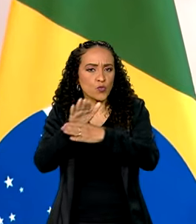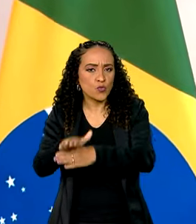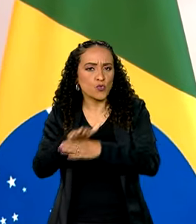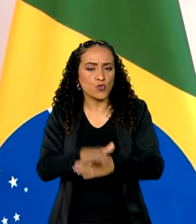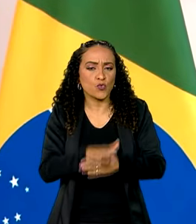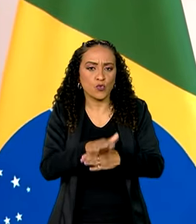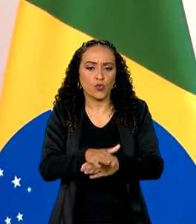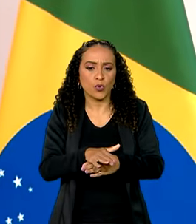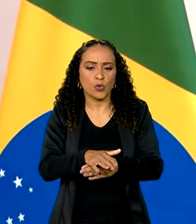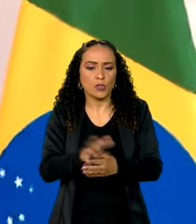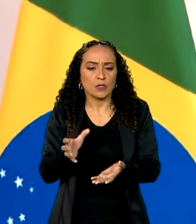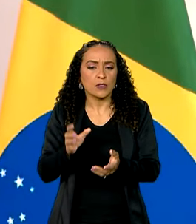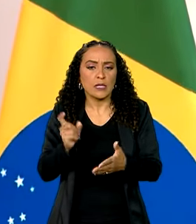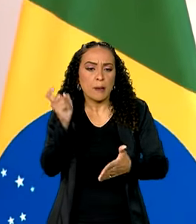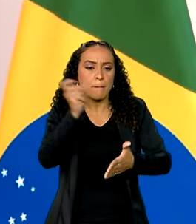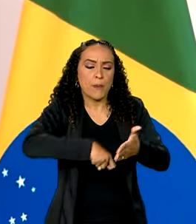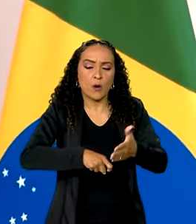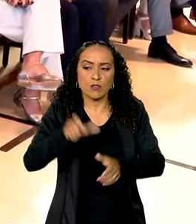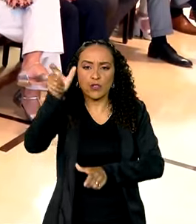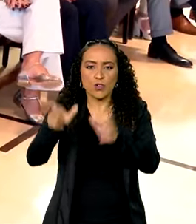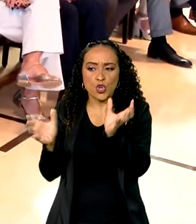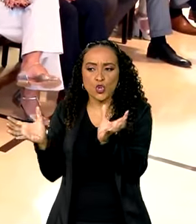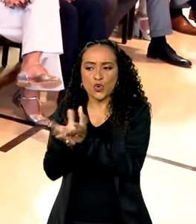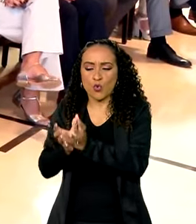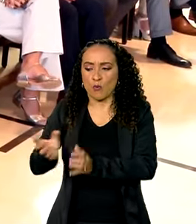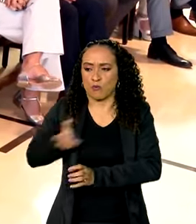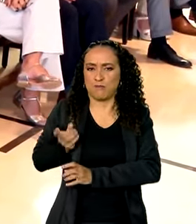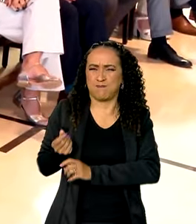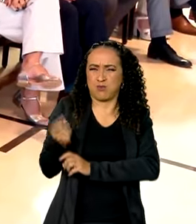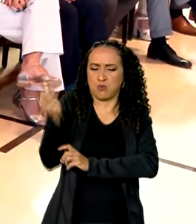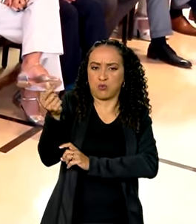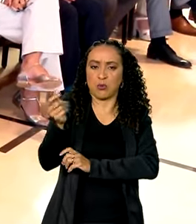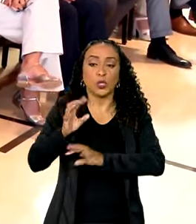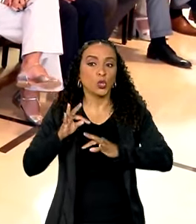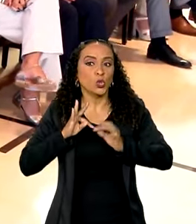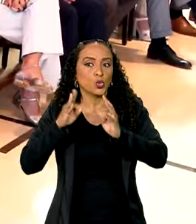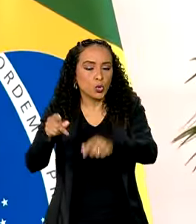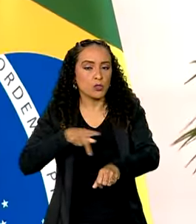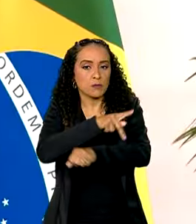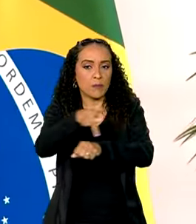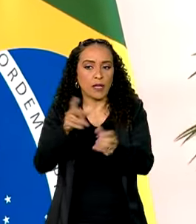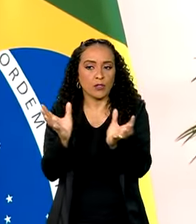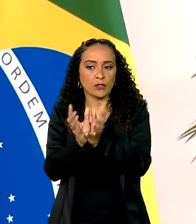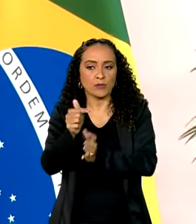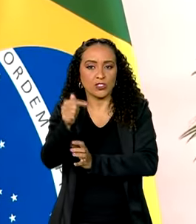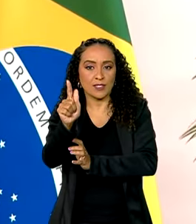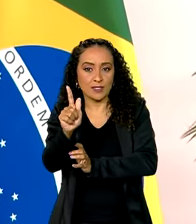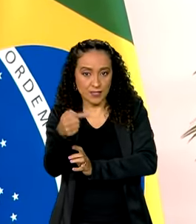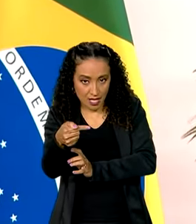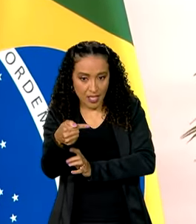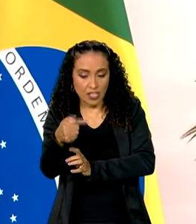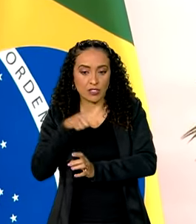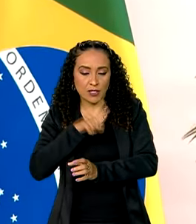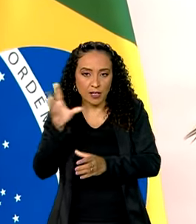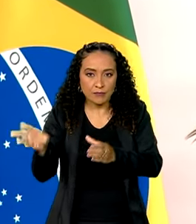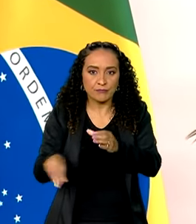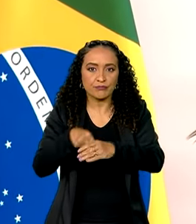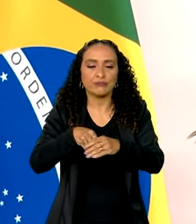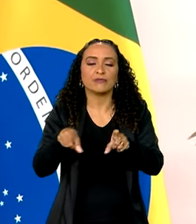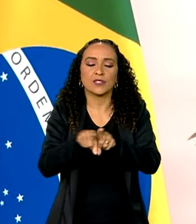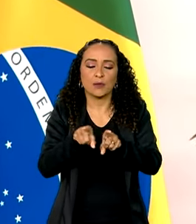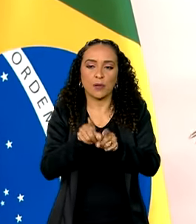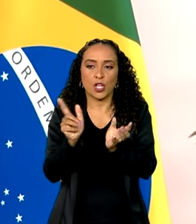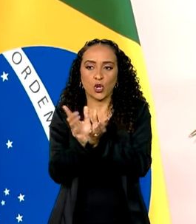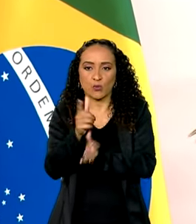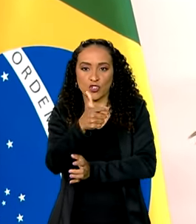em impostos dos super-ricos. E como todos os países do G7 fazem parte do G20, ele